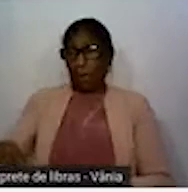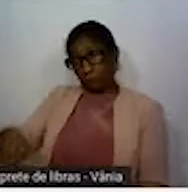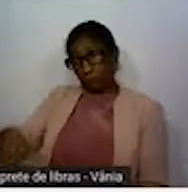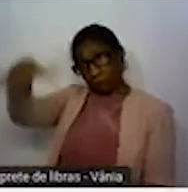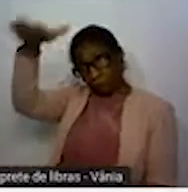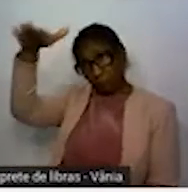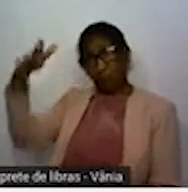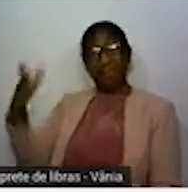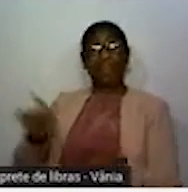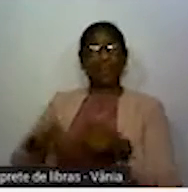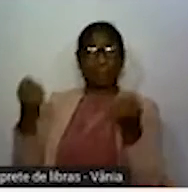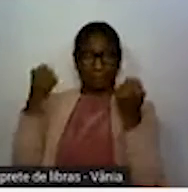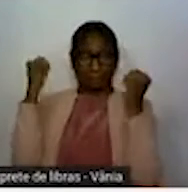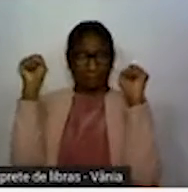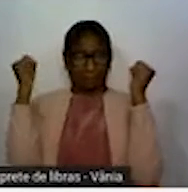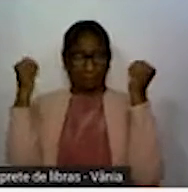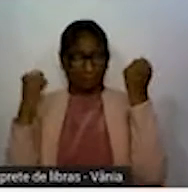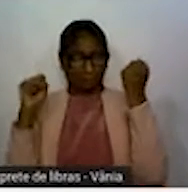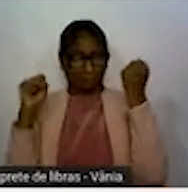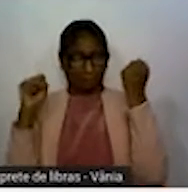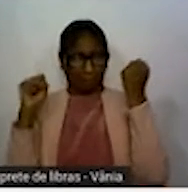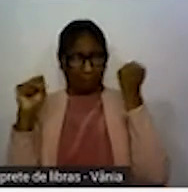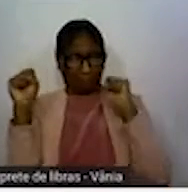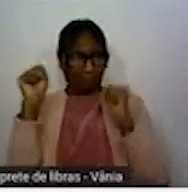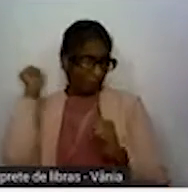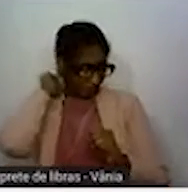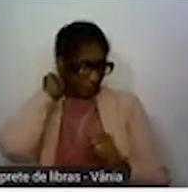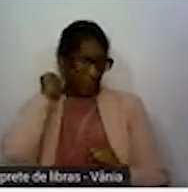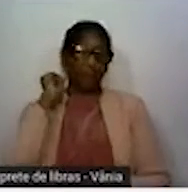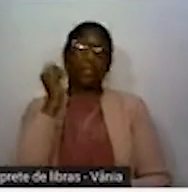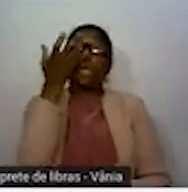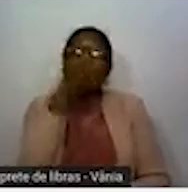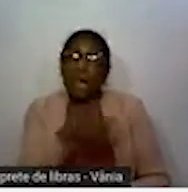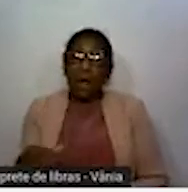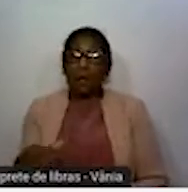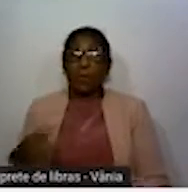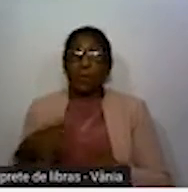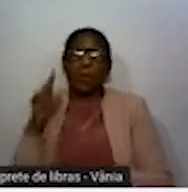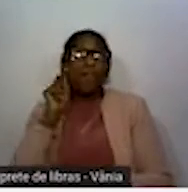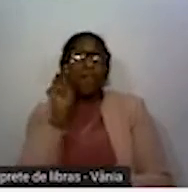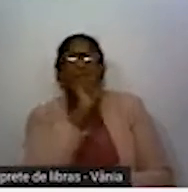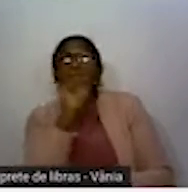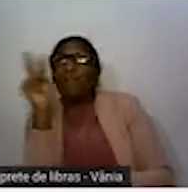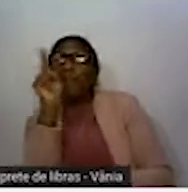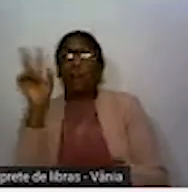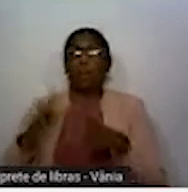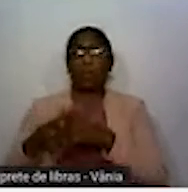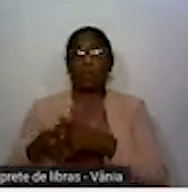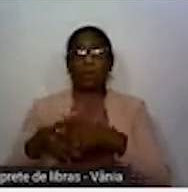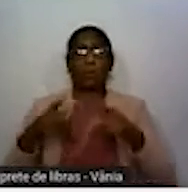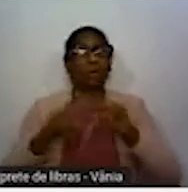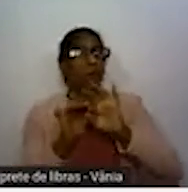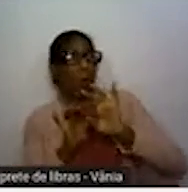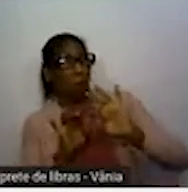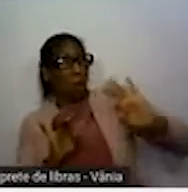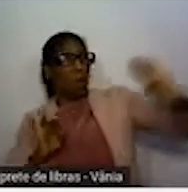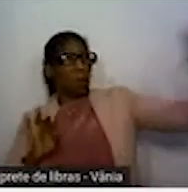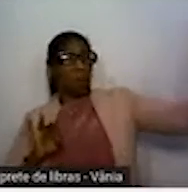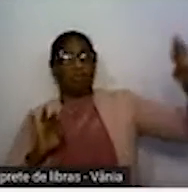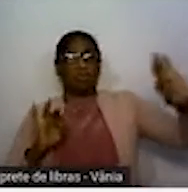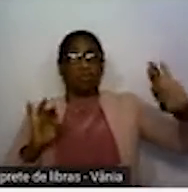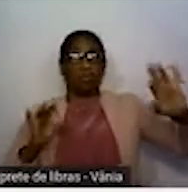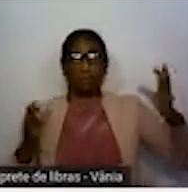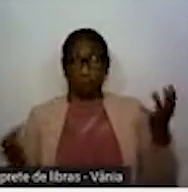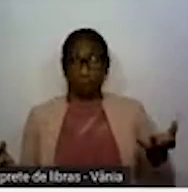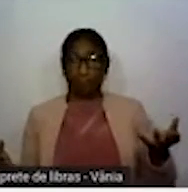crianças em função do quadro de distanciamento pela pandemia tão se por um lado termos